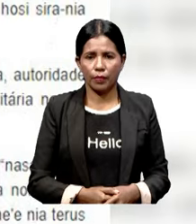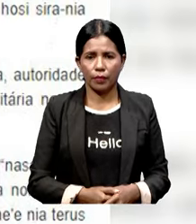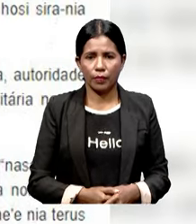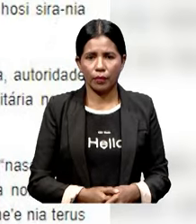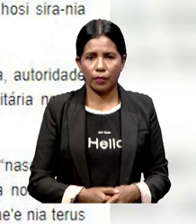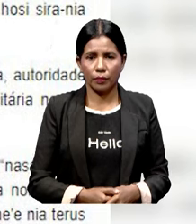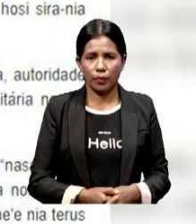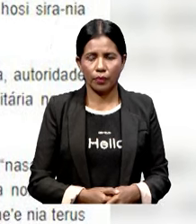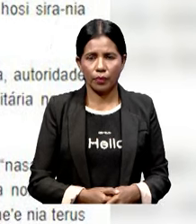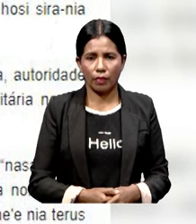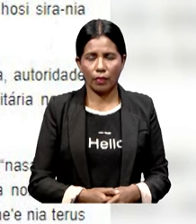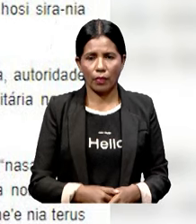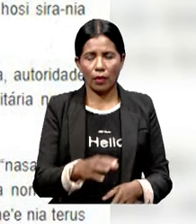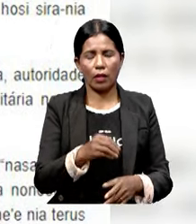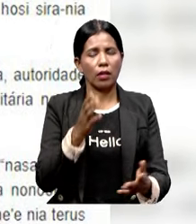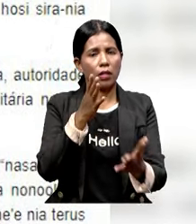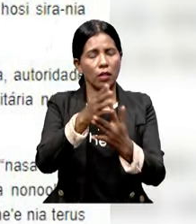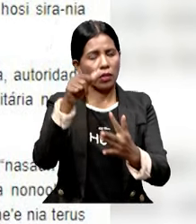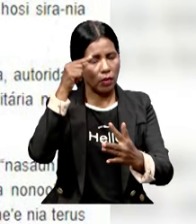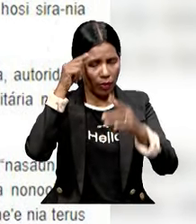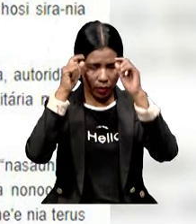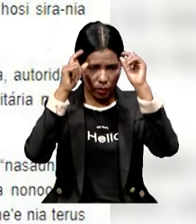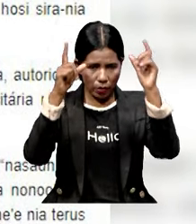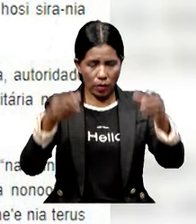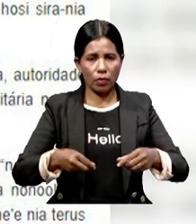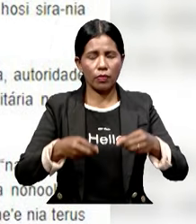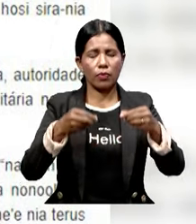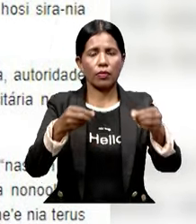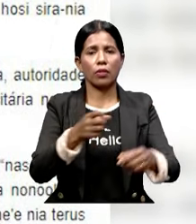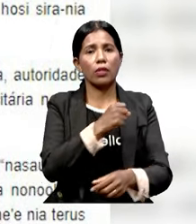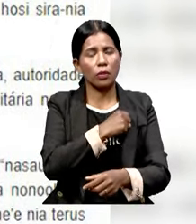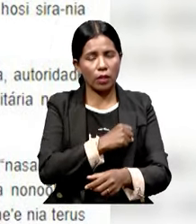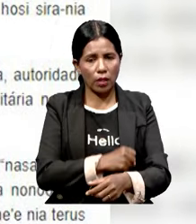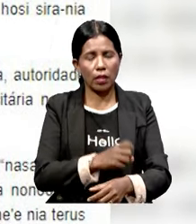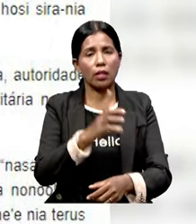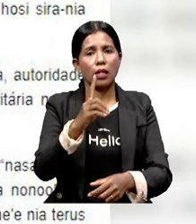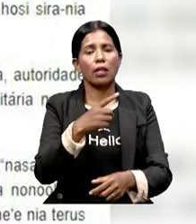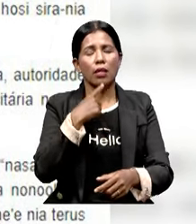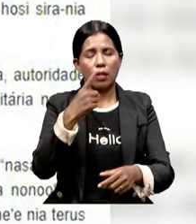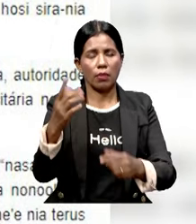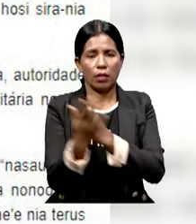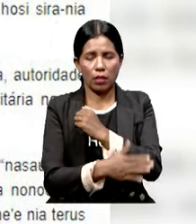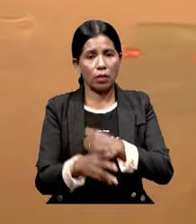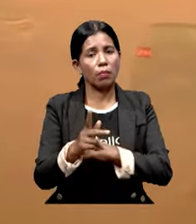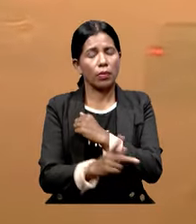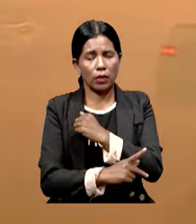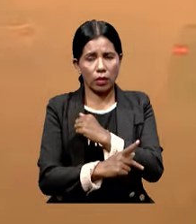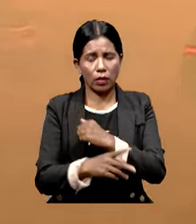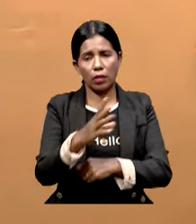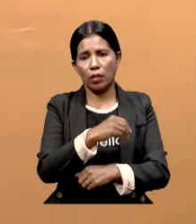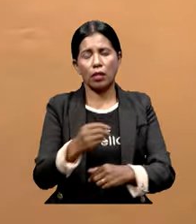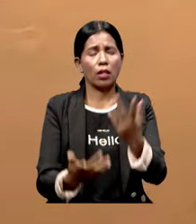Lihusi comunicado no BSGM na sexta, o governo Timor-Leste manifesta profunda solidariedade para o povo no governo Portugal, a fim de